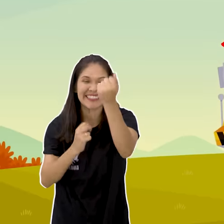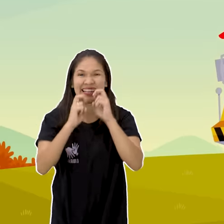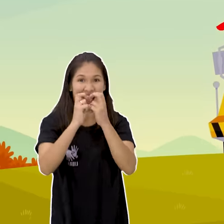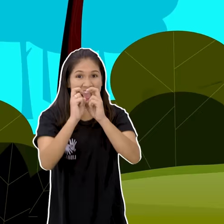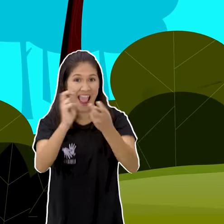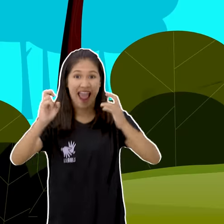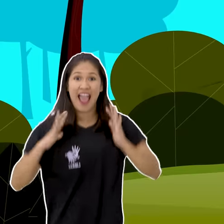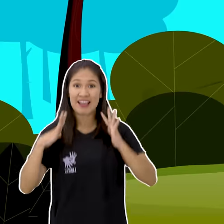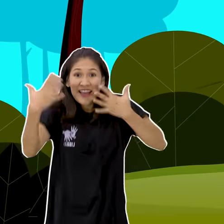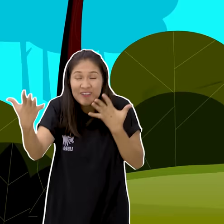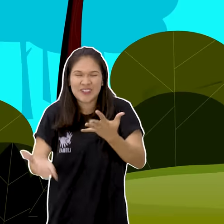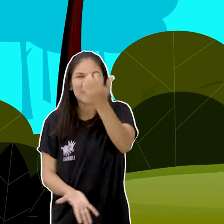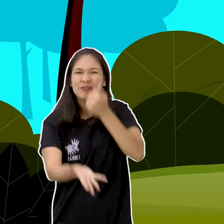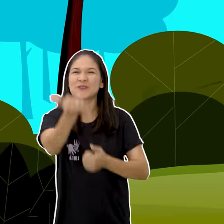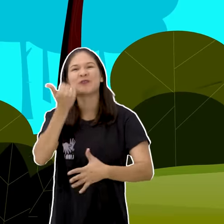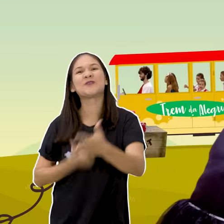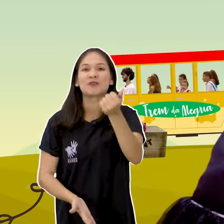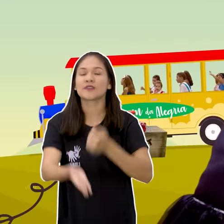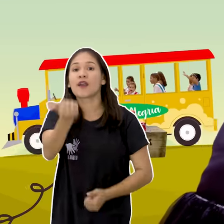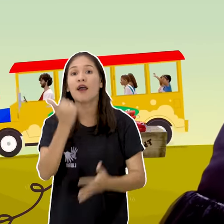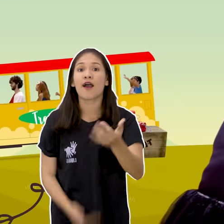vem no trem da alegria que eu vou te